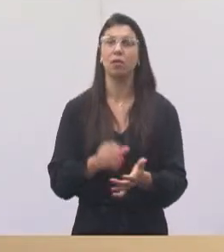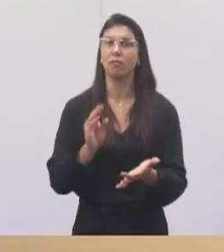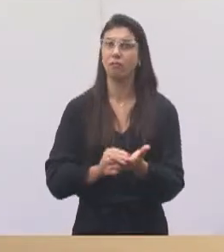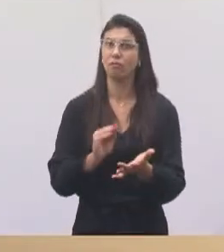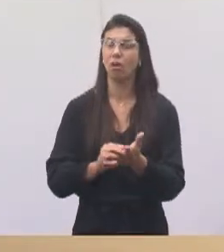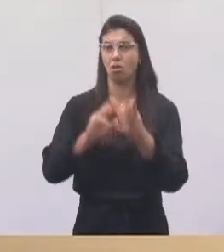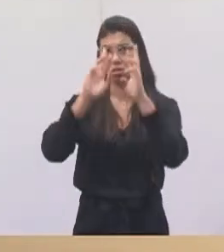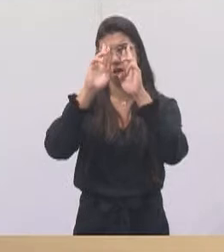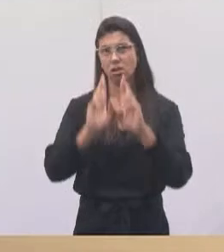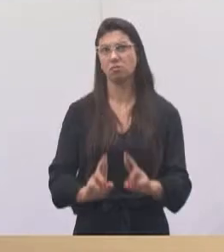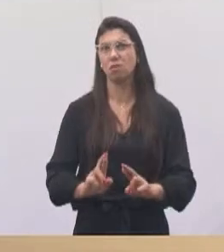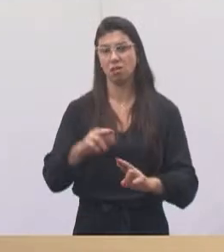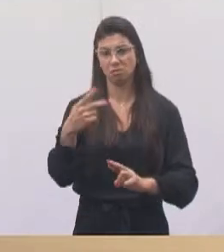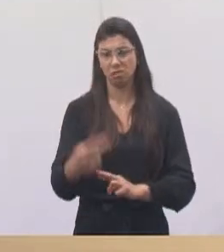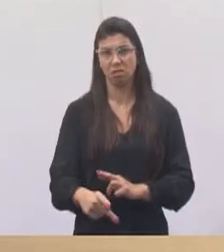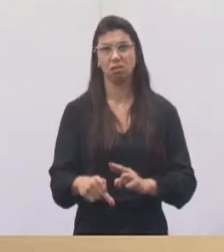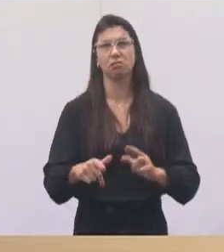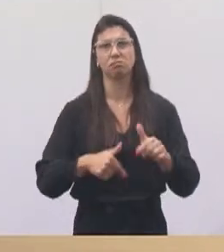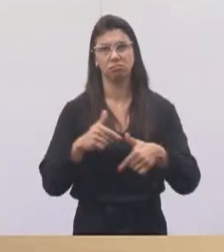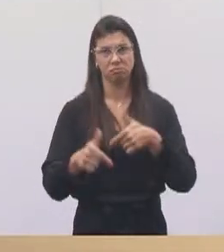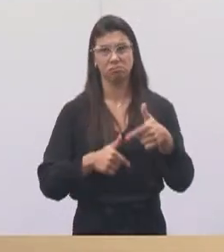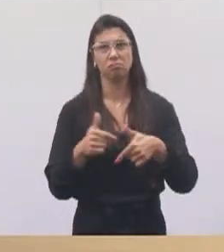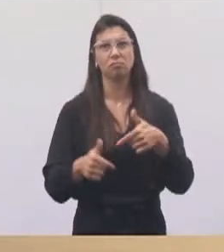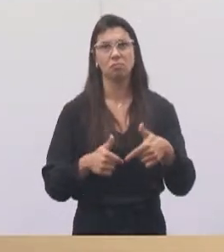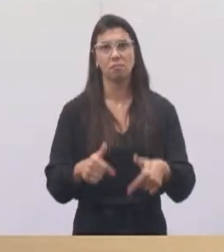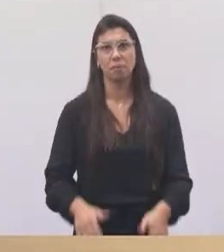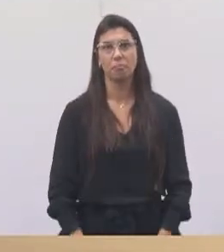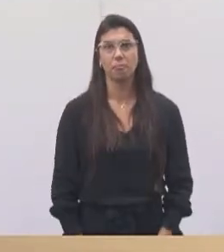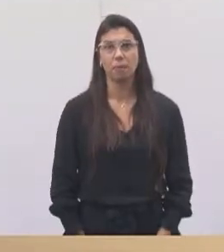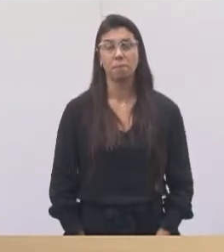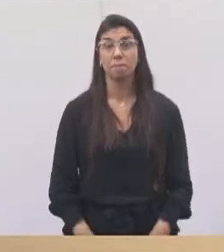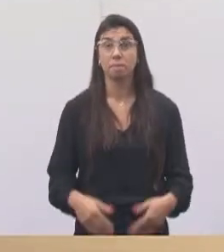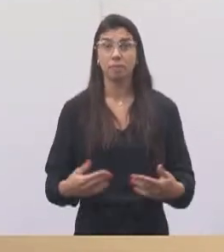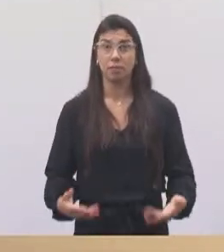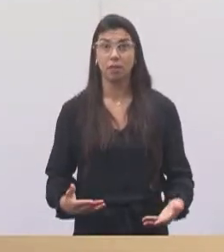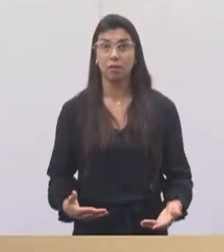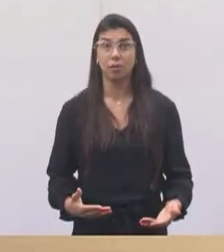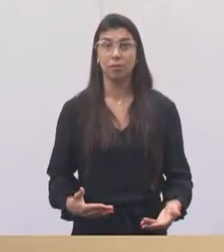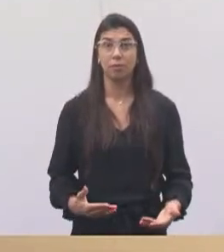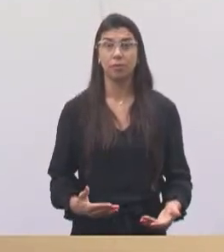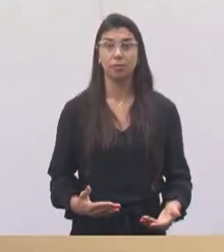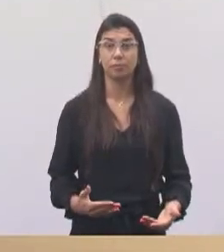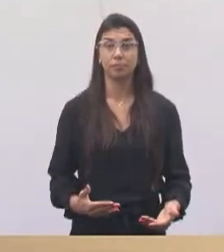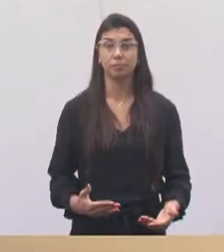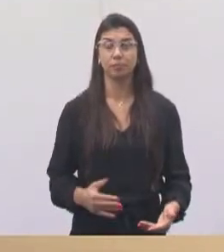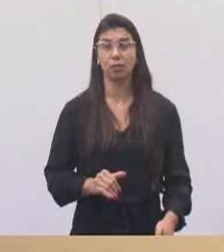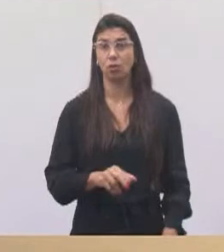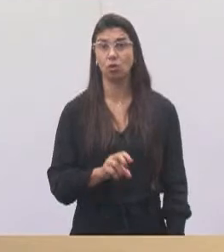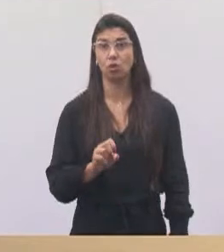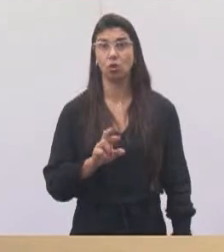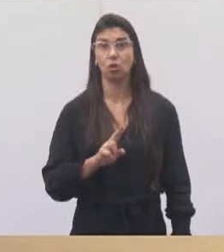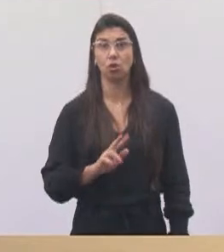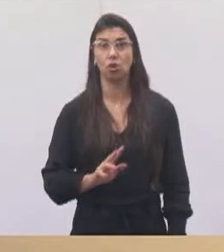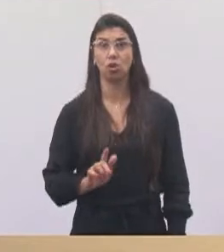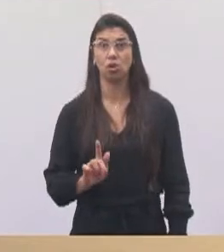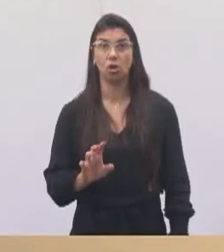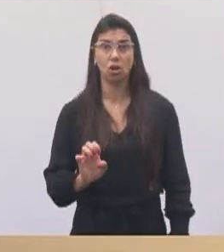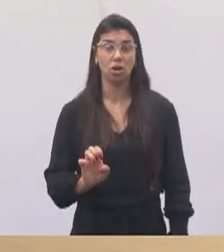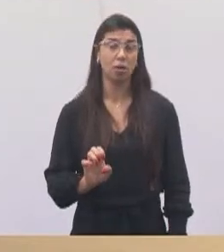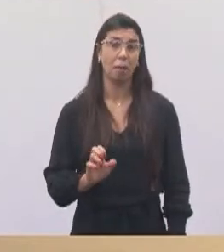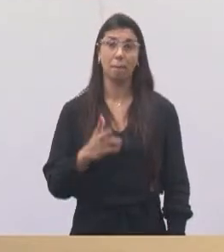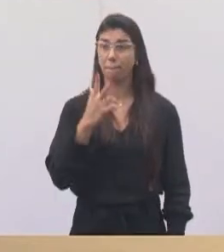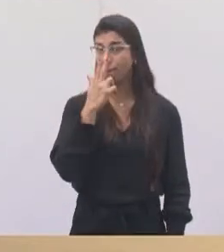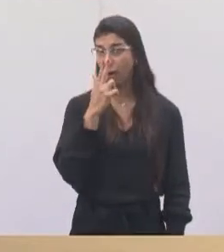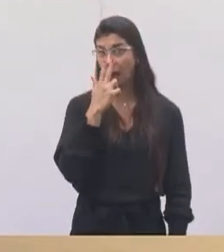servidores que aqui trabalham estão demais. E, Jorge, está aparecendo nas reuniões a escolinha